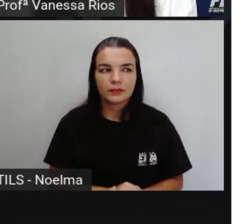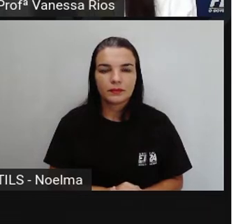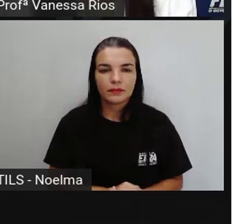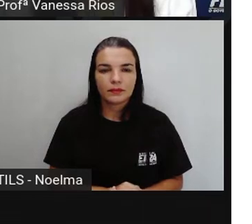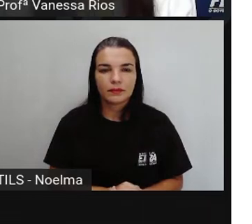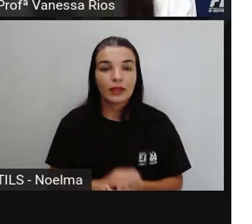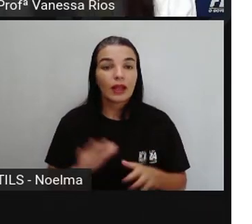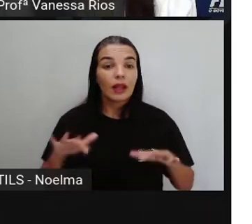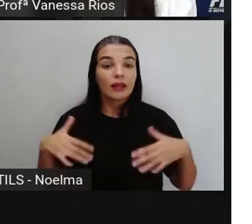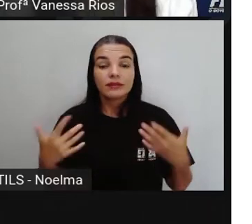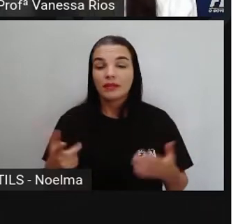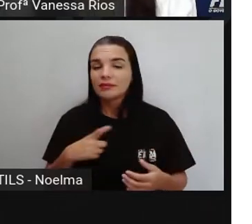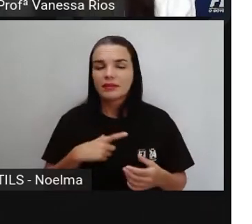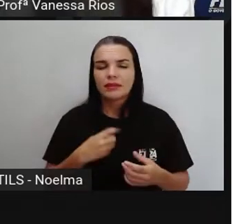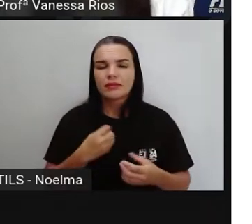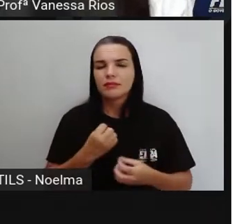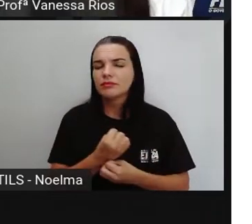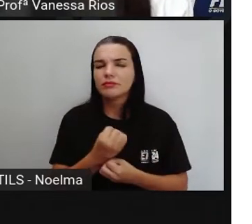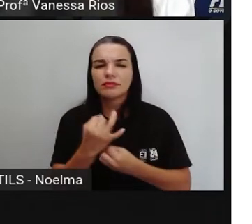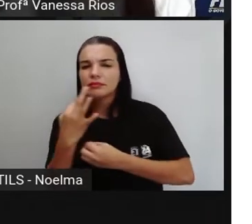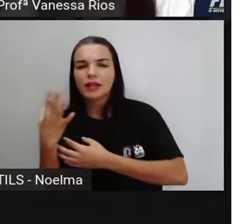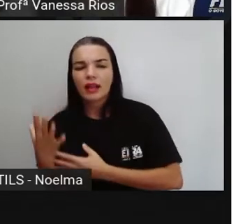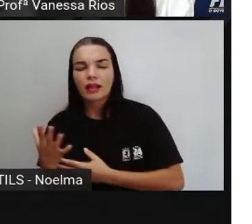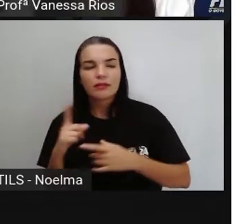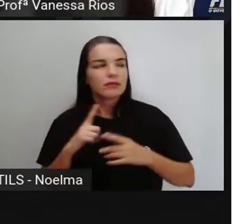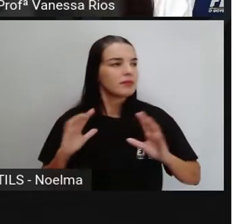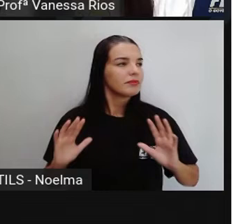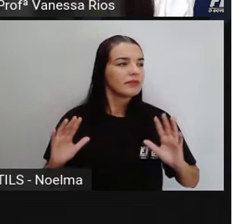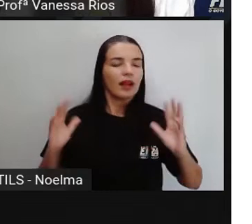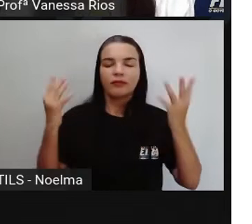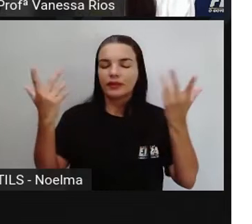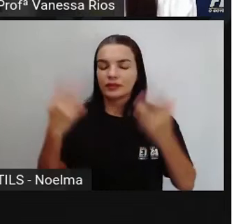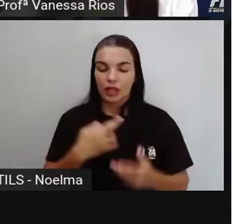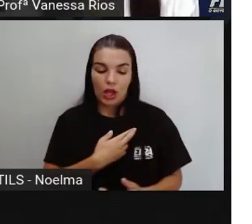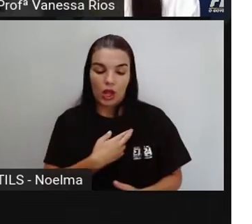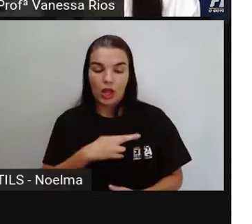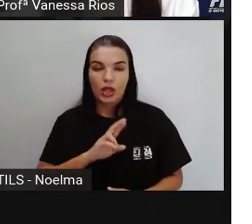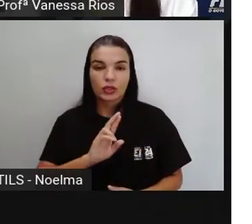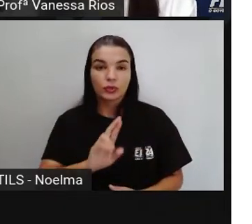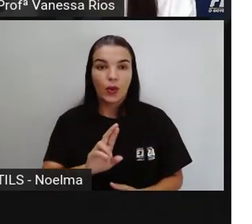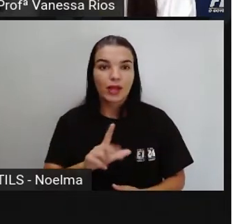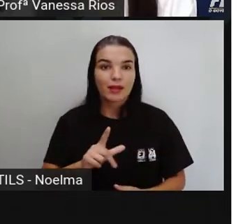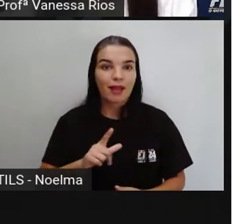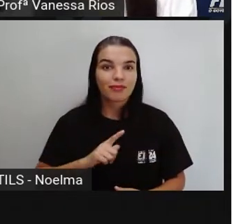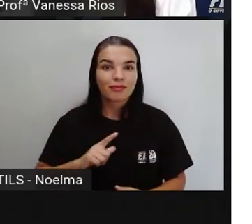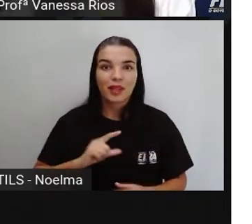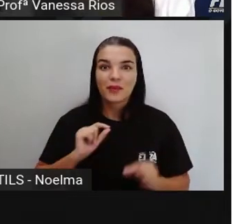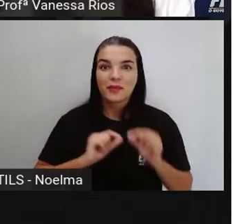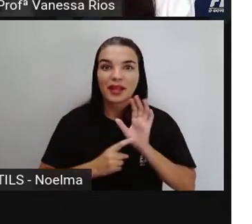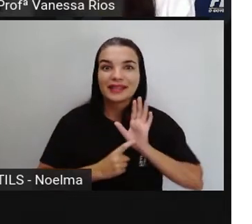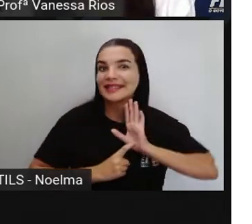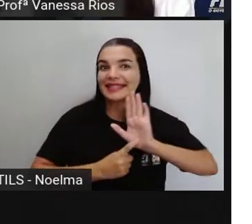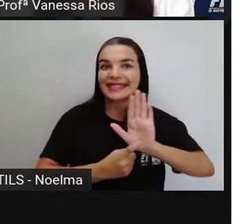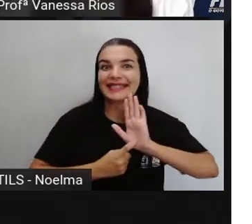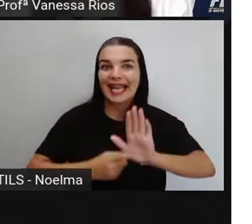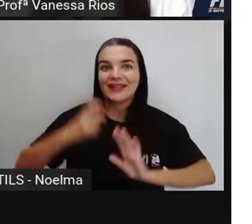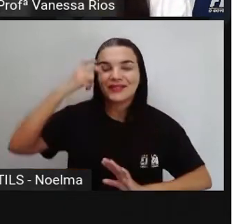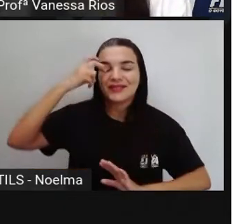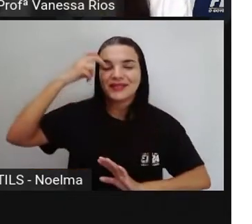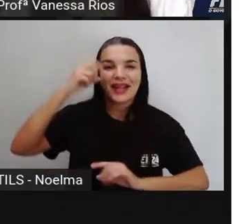E aí, entre essas festas religiosas, mas também festas de grande destaque cultural, tem as